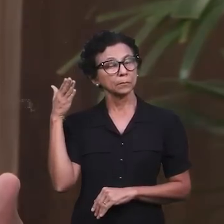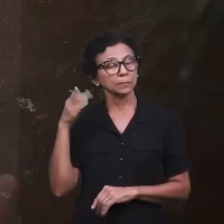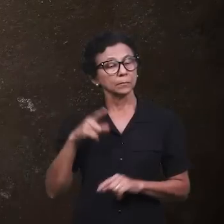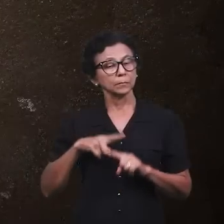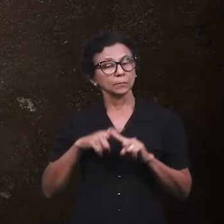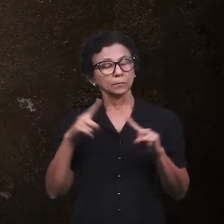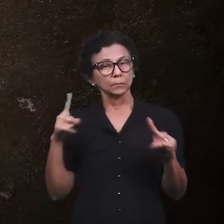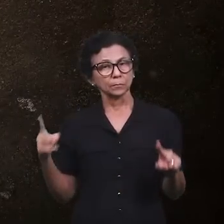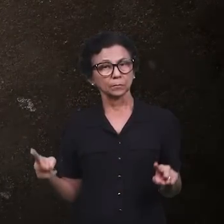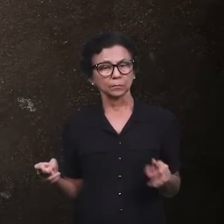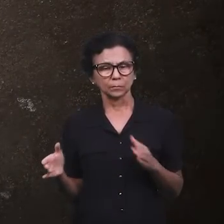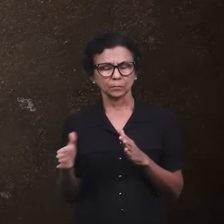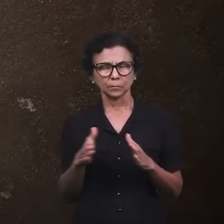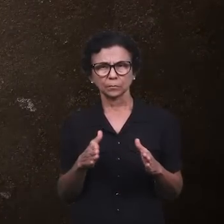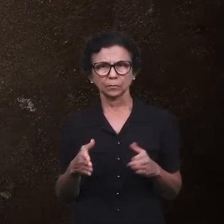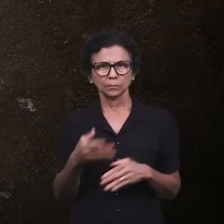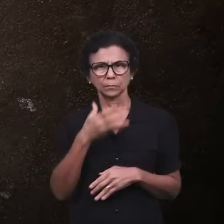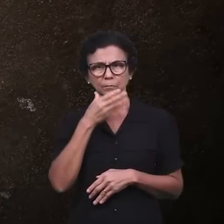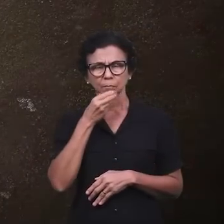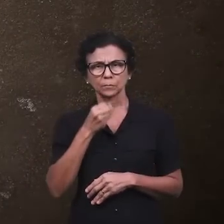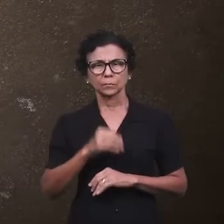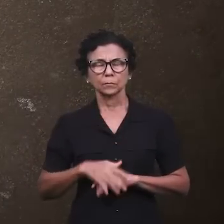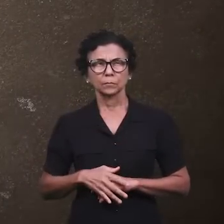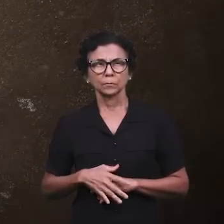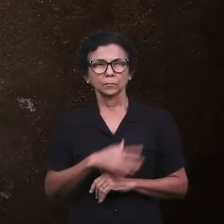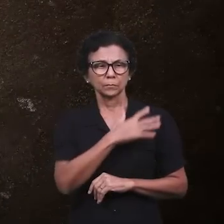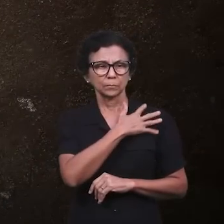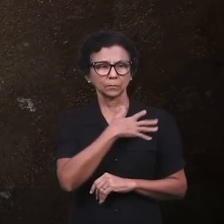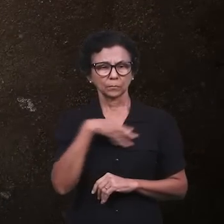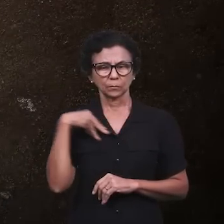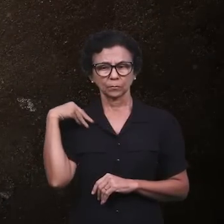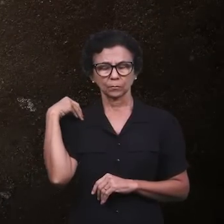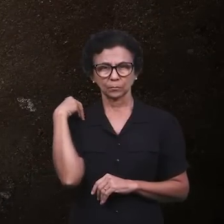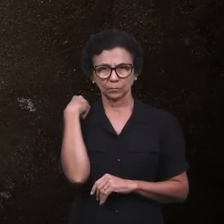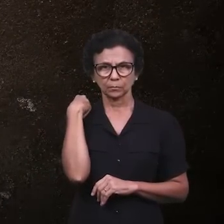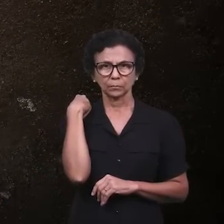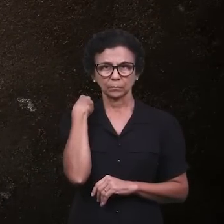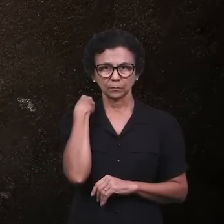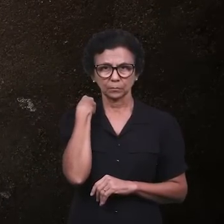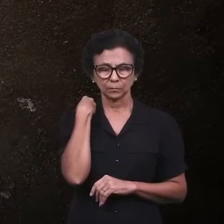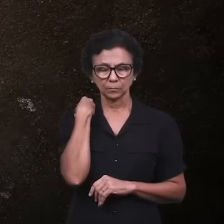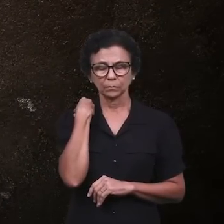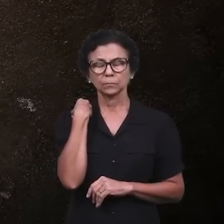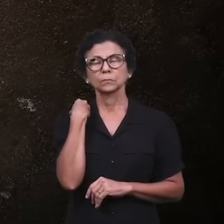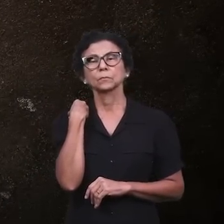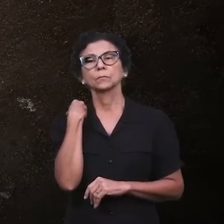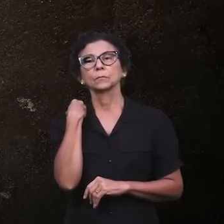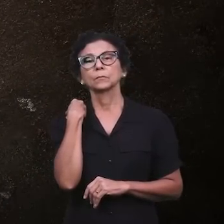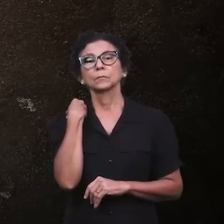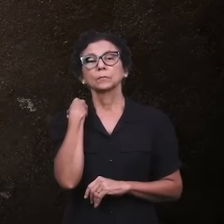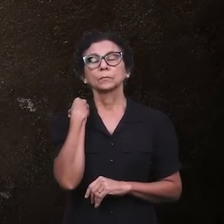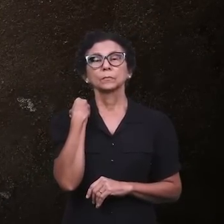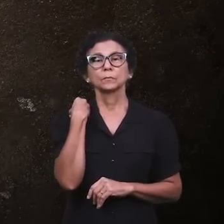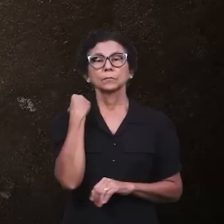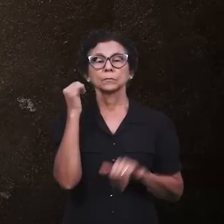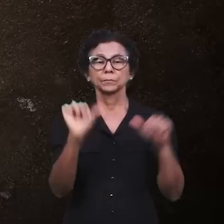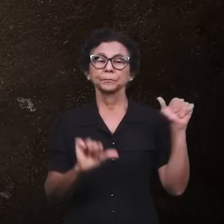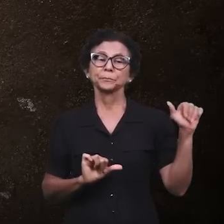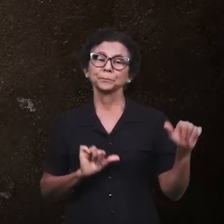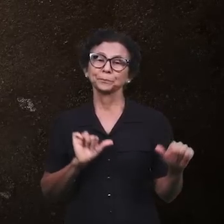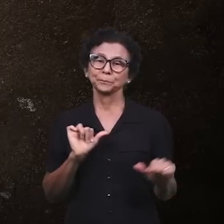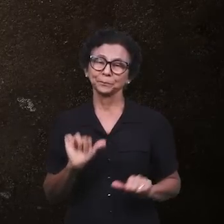de Constantino, ele muda exatamente. A igreja, ela deixa de